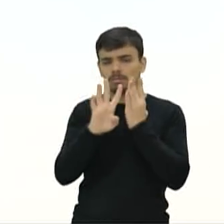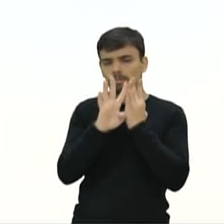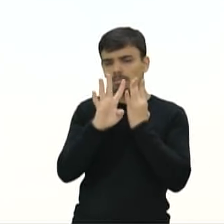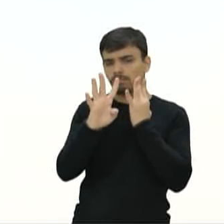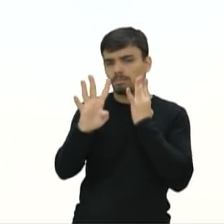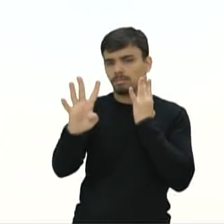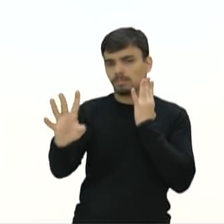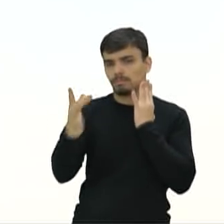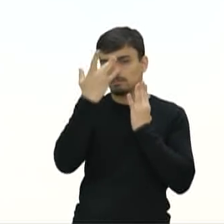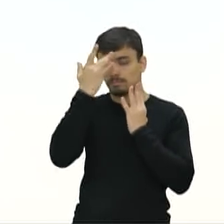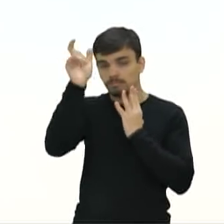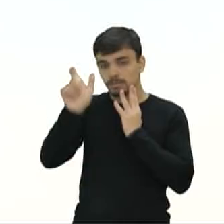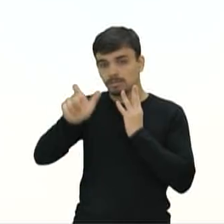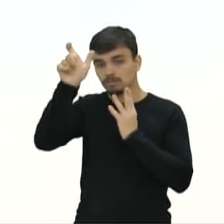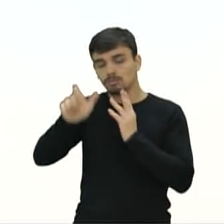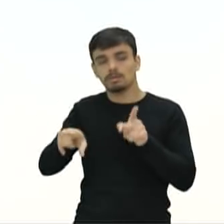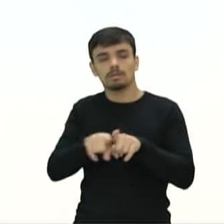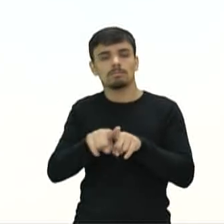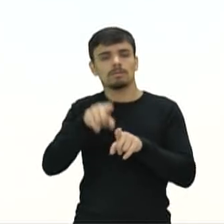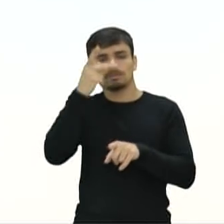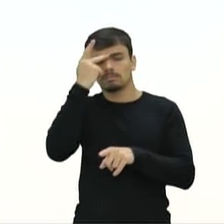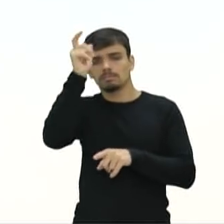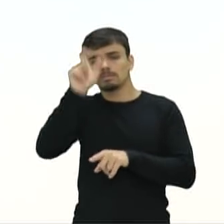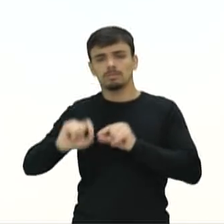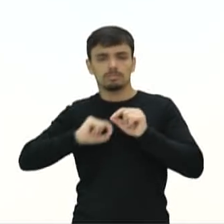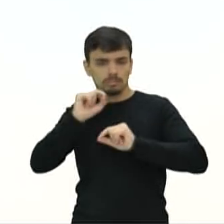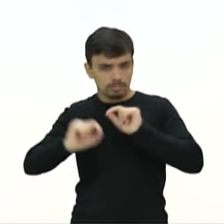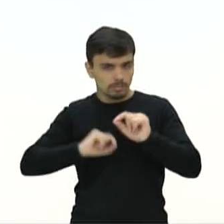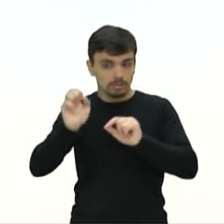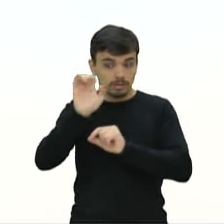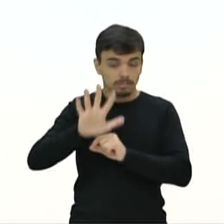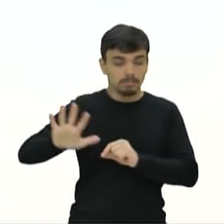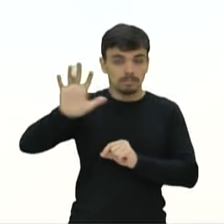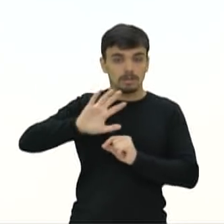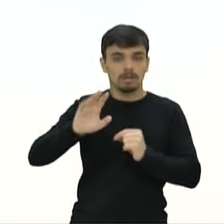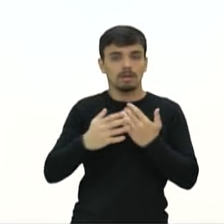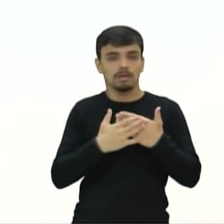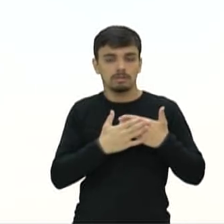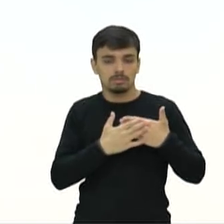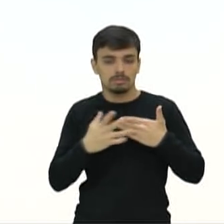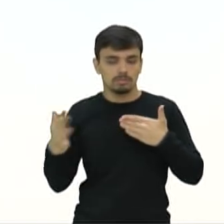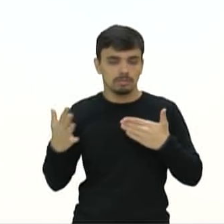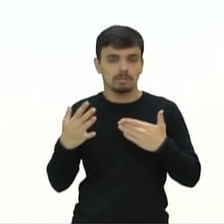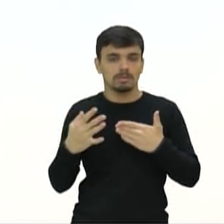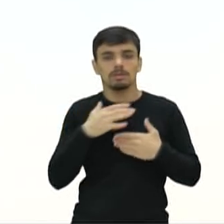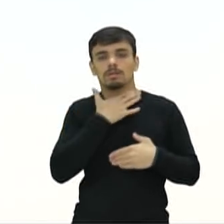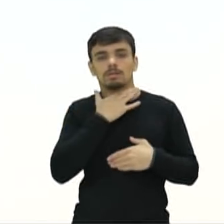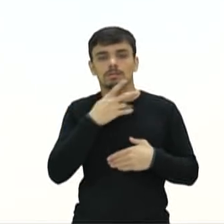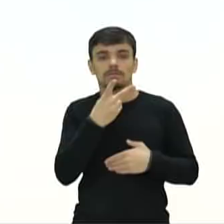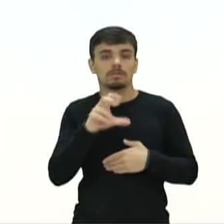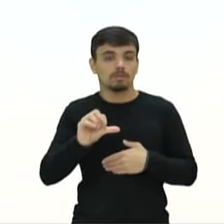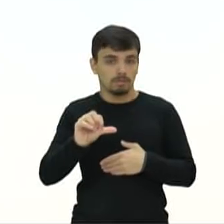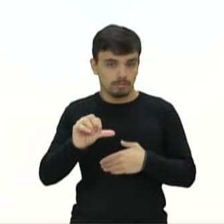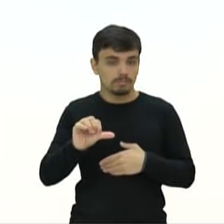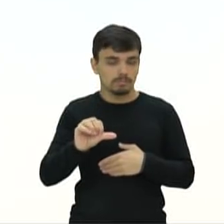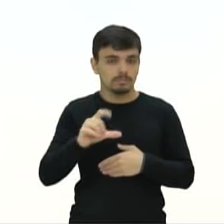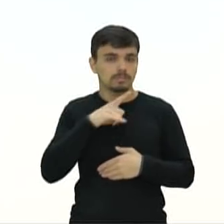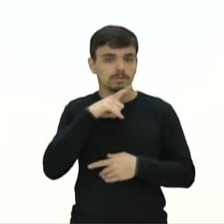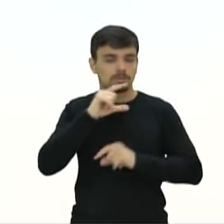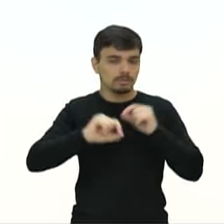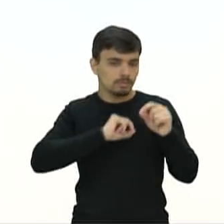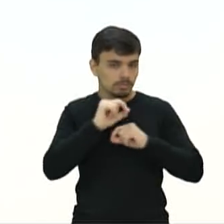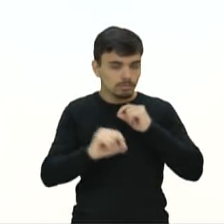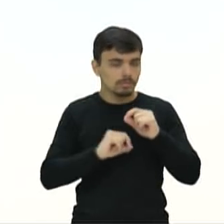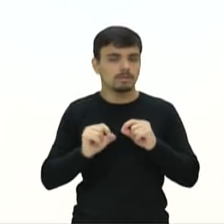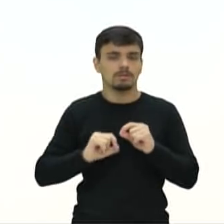várias pessoas. E essas pessoas, essa foto foi feita durante o período da crise de 29. Então, onde havia uma